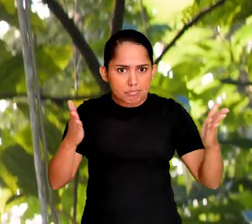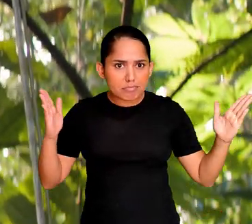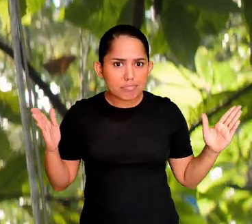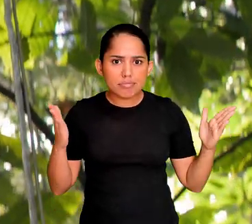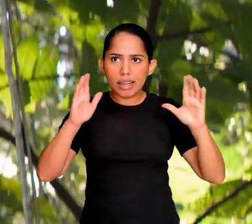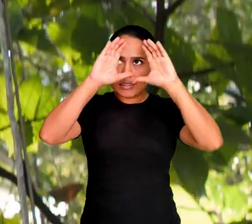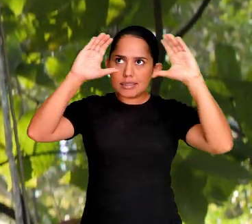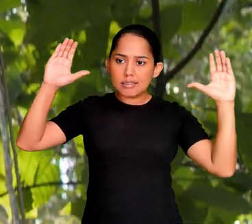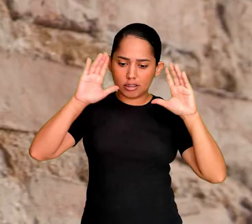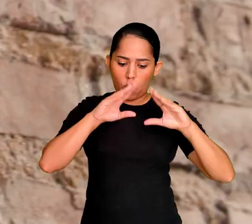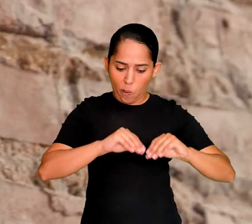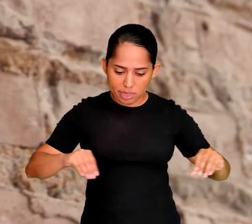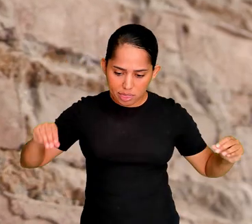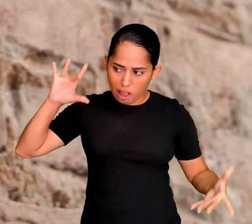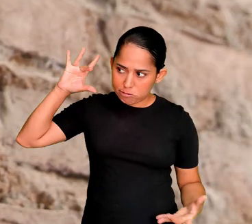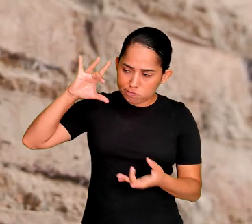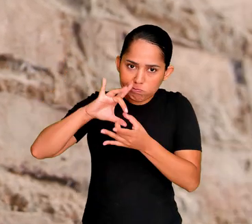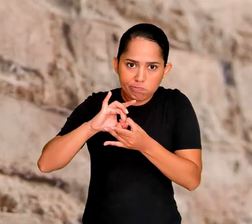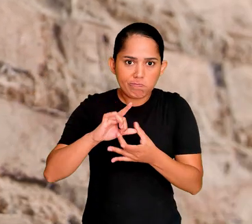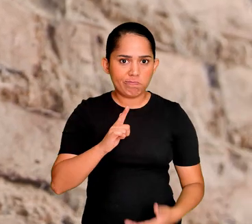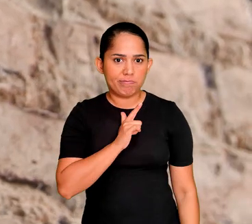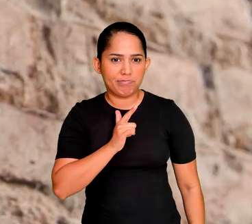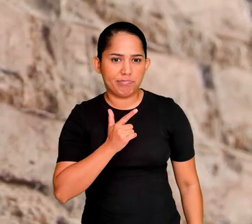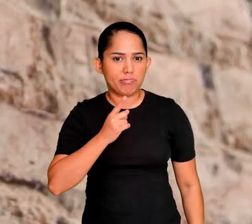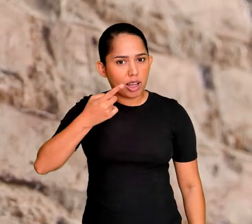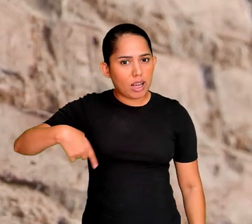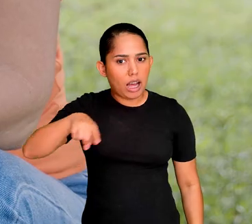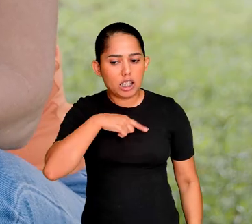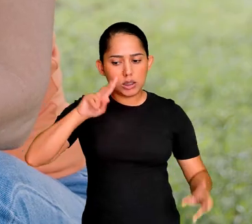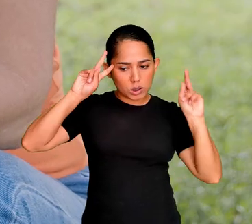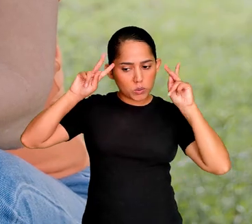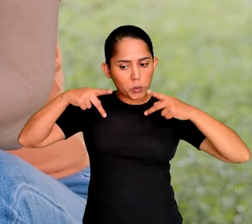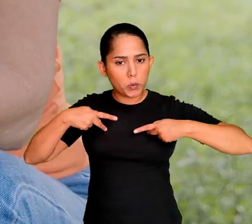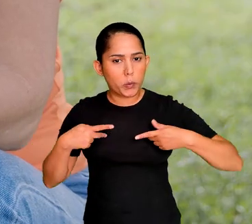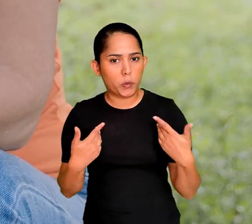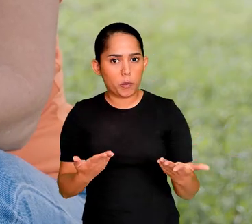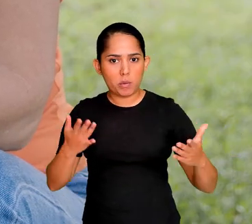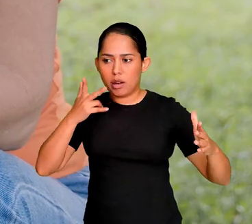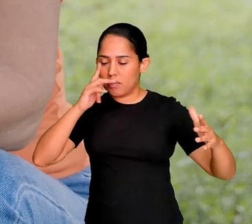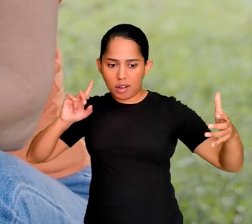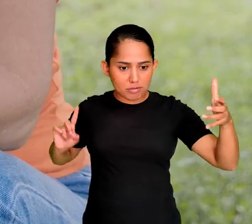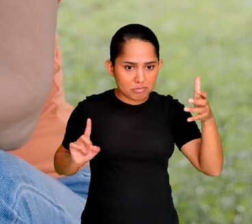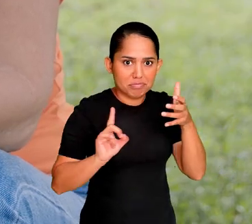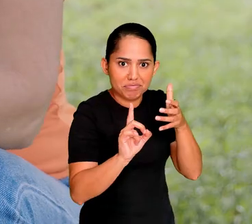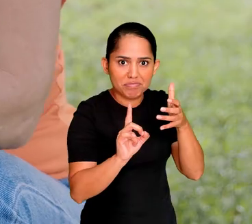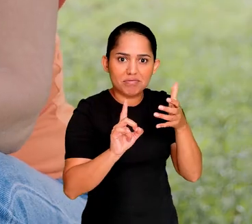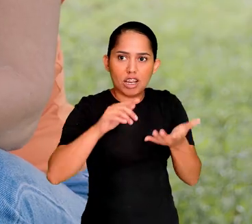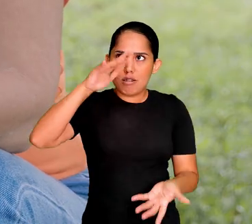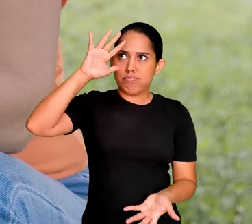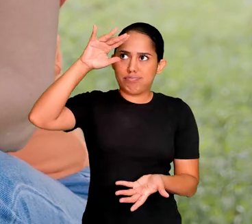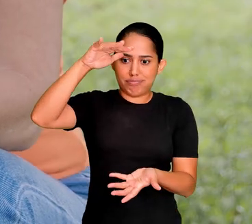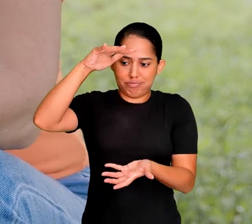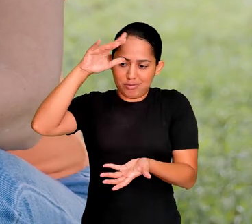Trazer essa dimensão que céu e terra estão ligados, estão conectados, que a gente, né, enquanto ser humano, está ali no meio de toda